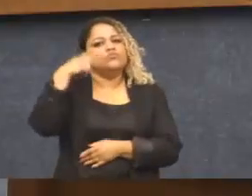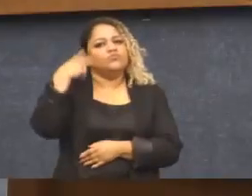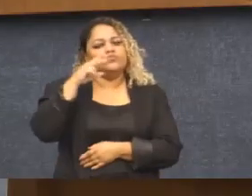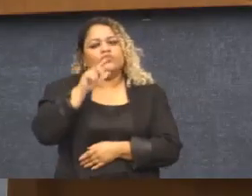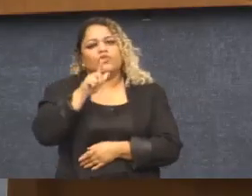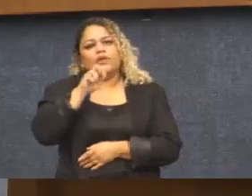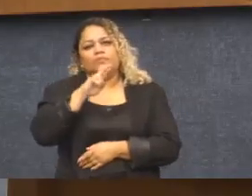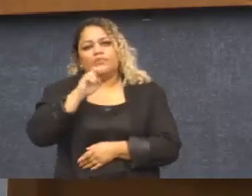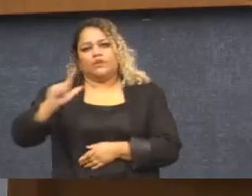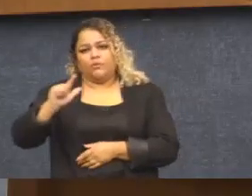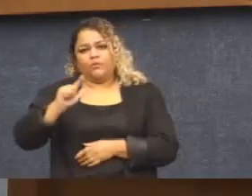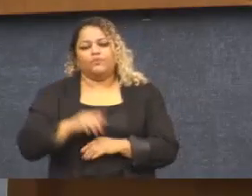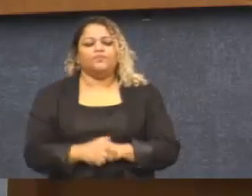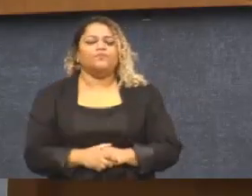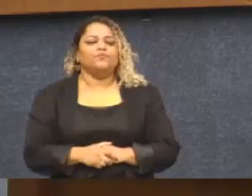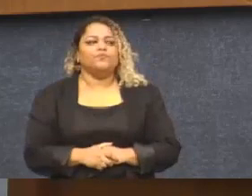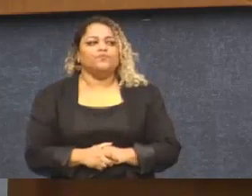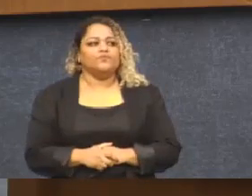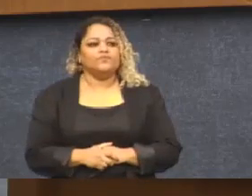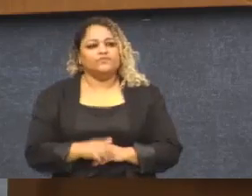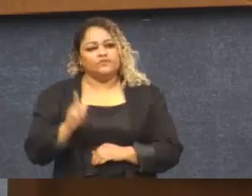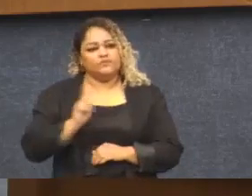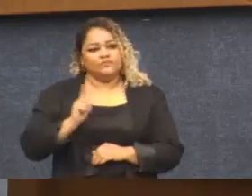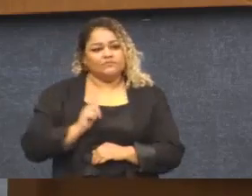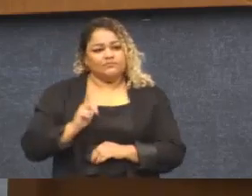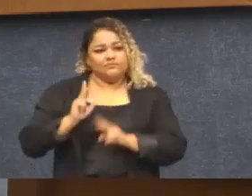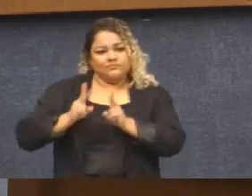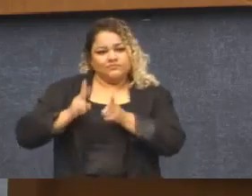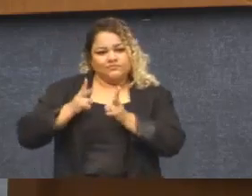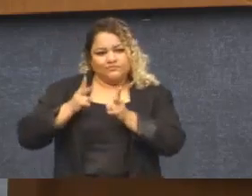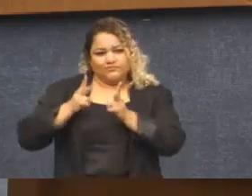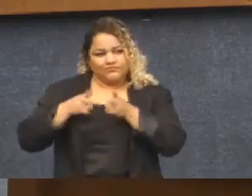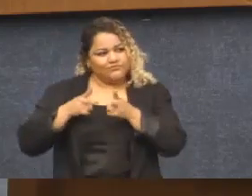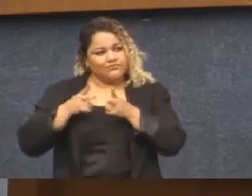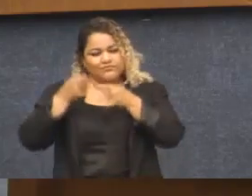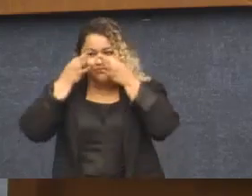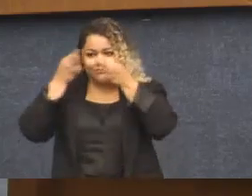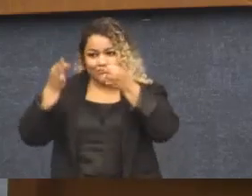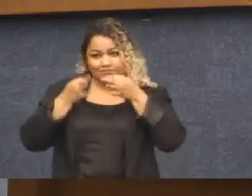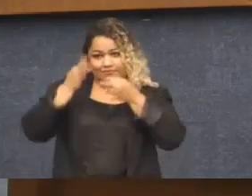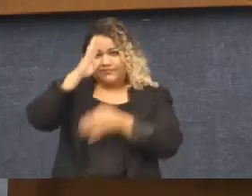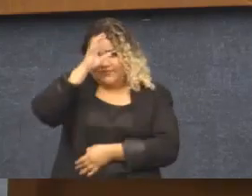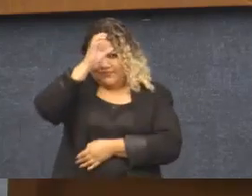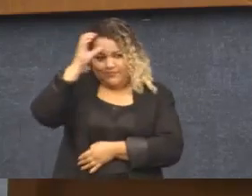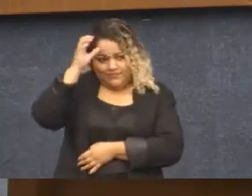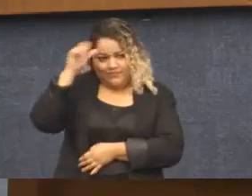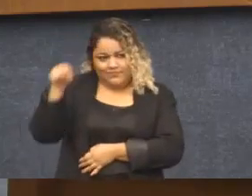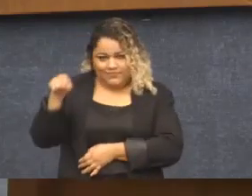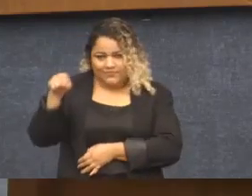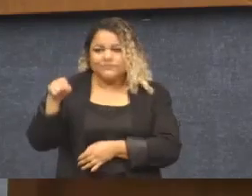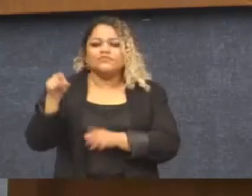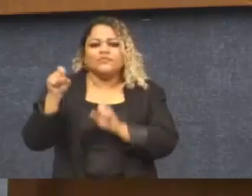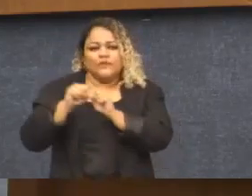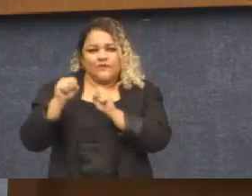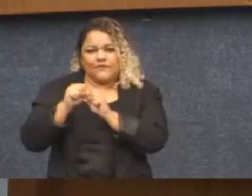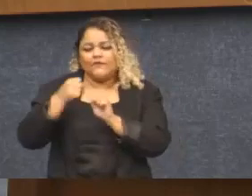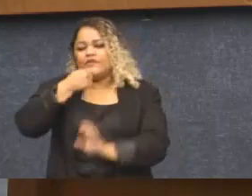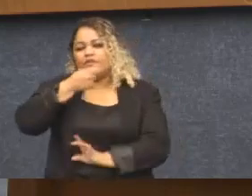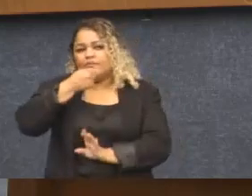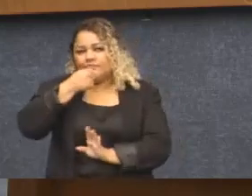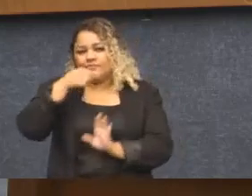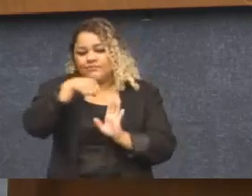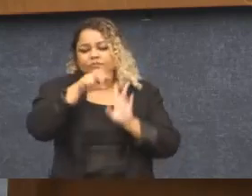aqui no plenário, a jornalista Letícia Fontes, atenta à Câmara Municipal, que fez uma matéria sobre este item específico que nós estamos a